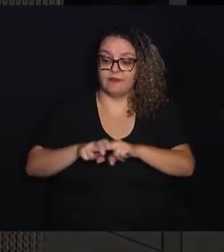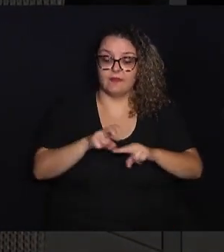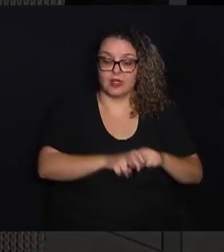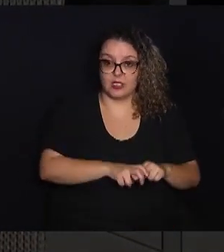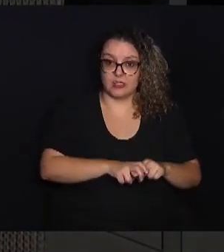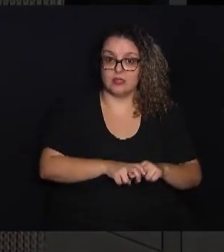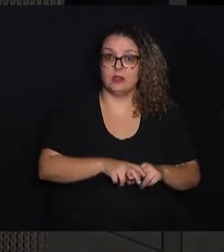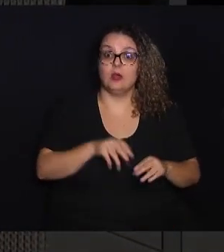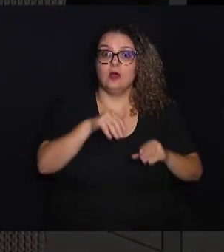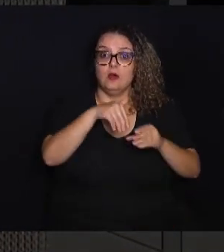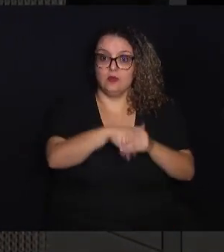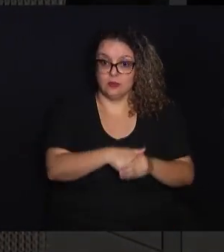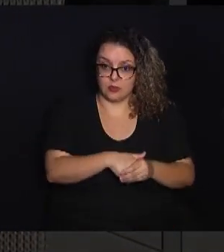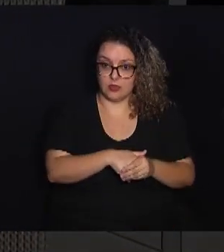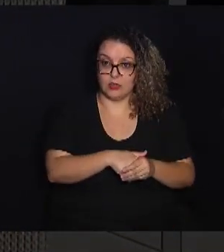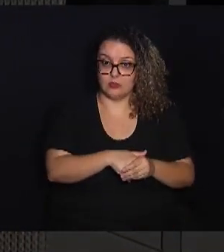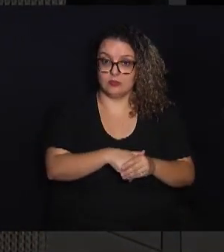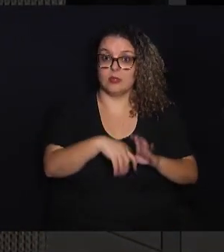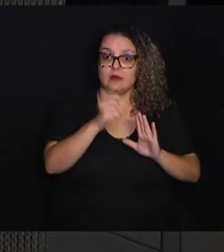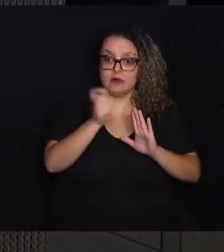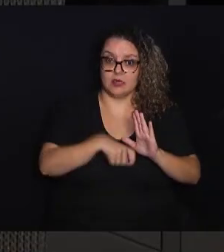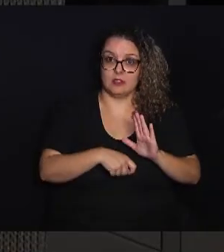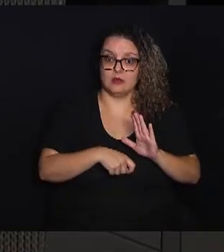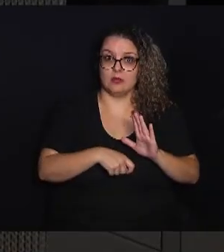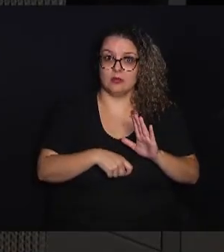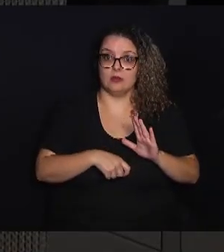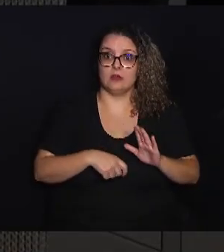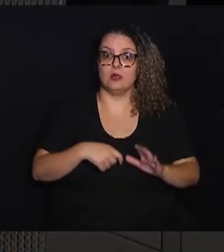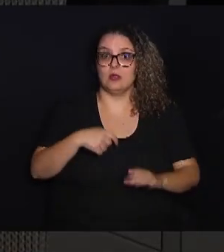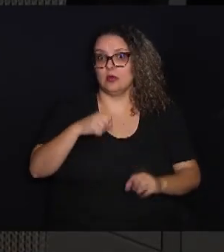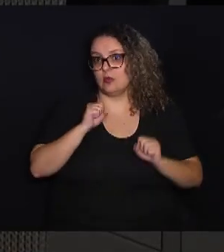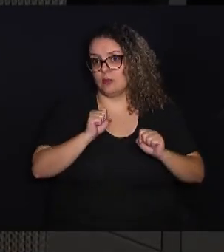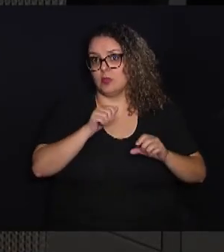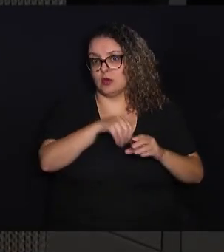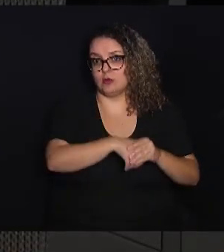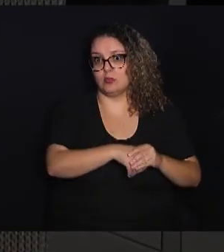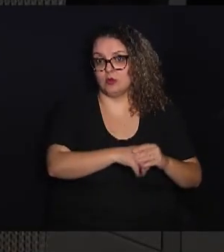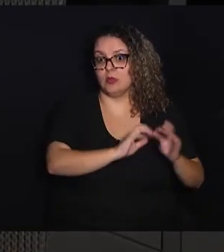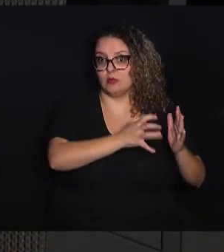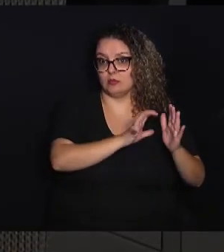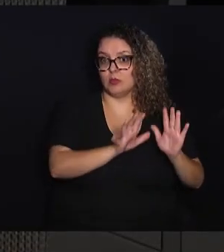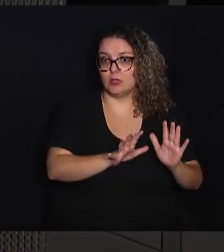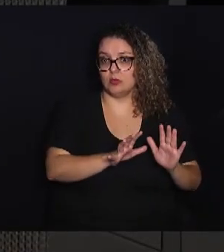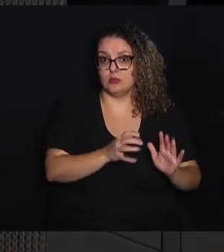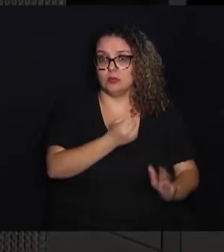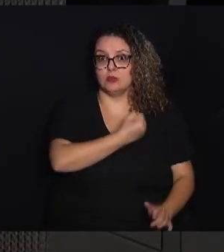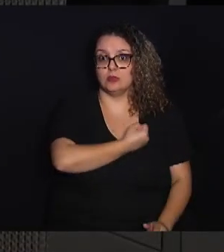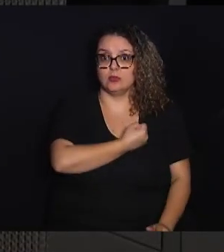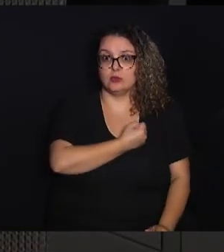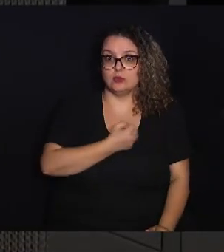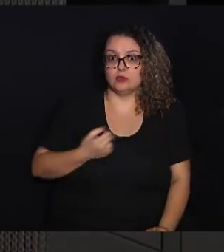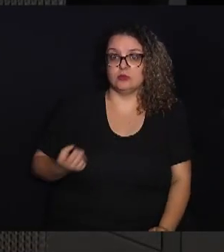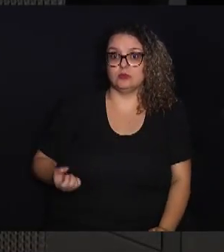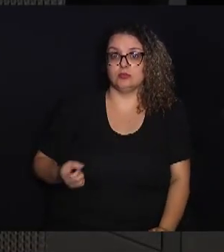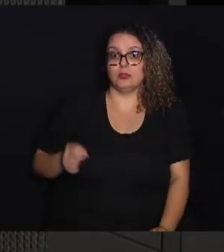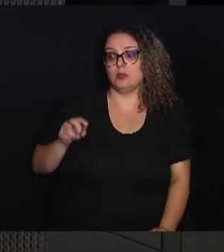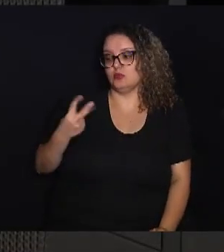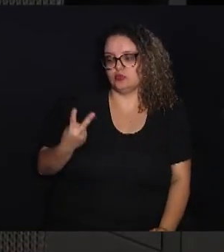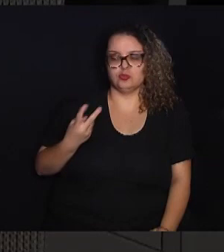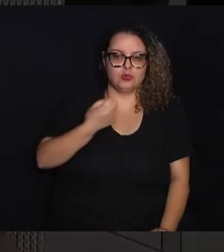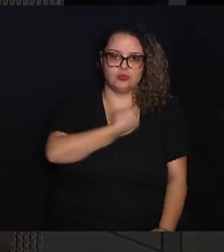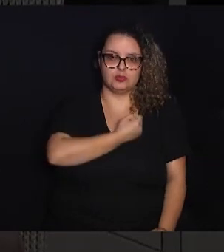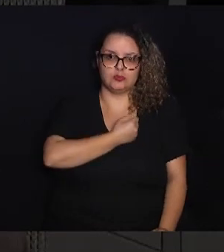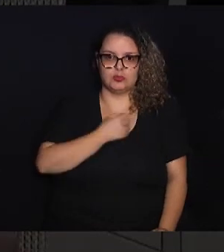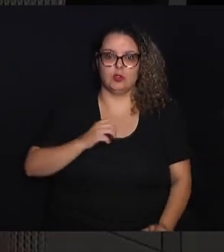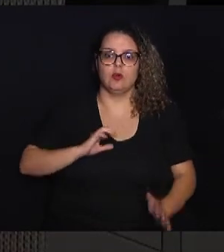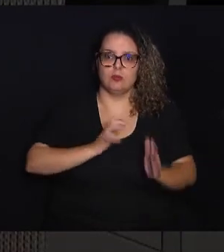voto que é dado ao partido, eu posso votar só no partido, se eu quiser. Digito os 2 dígitos lá, confirmo, estou votando naquele partido.